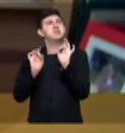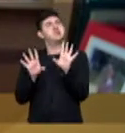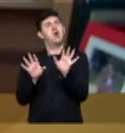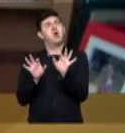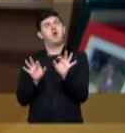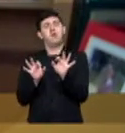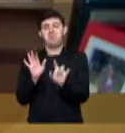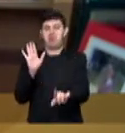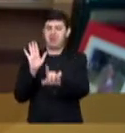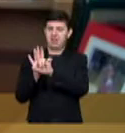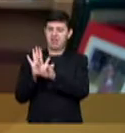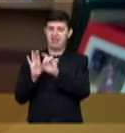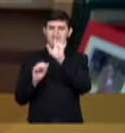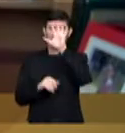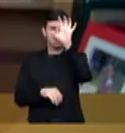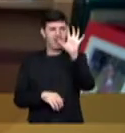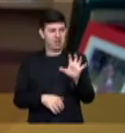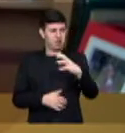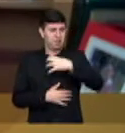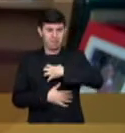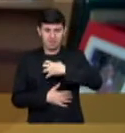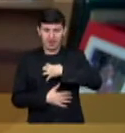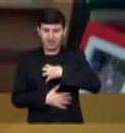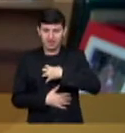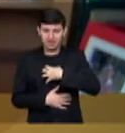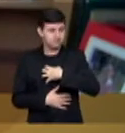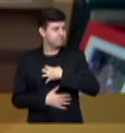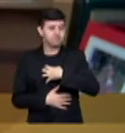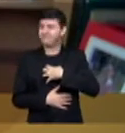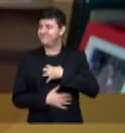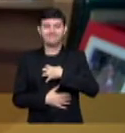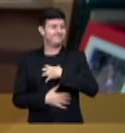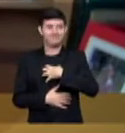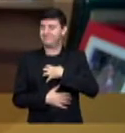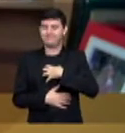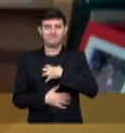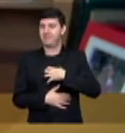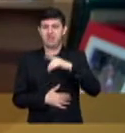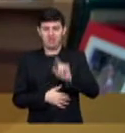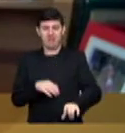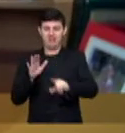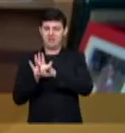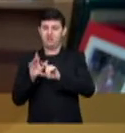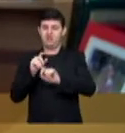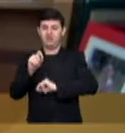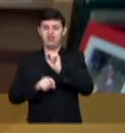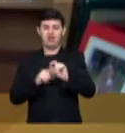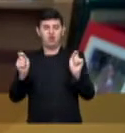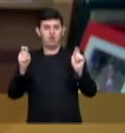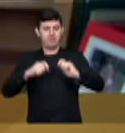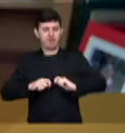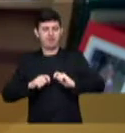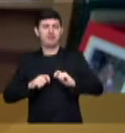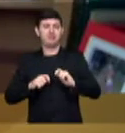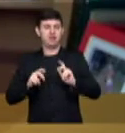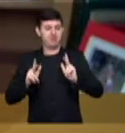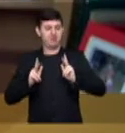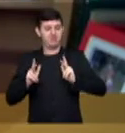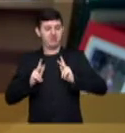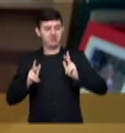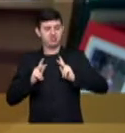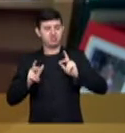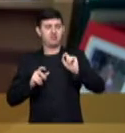lei baiana que estaria usurpando a competência privativa da União Federal para